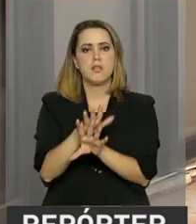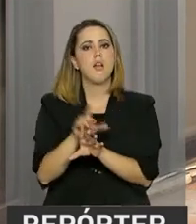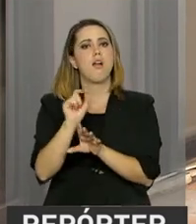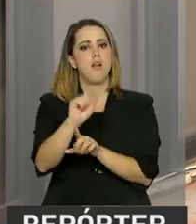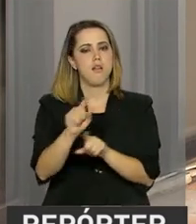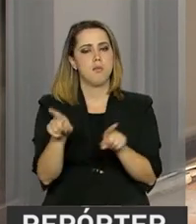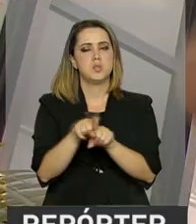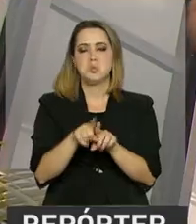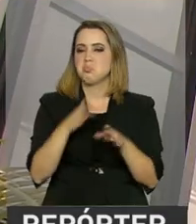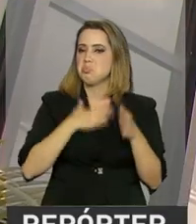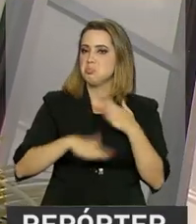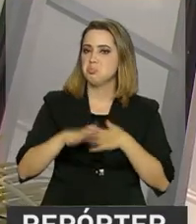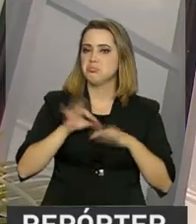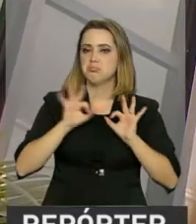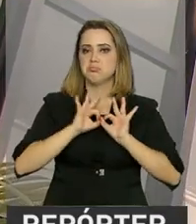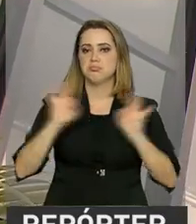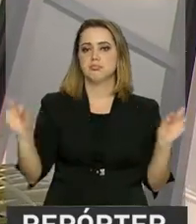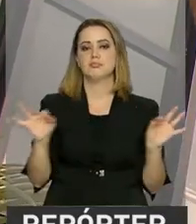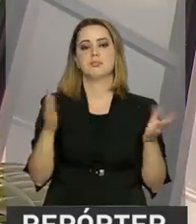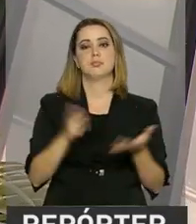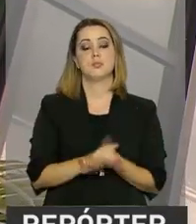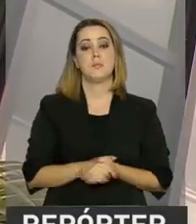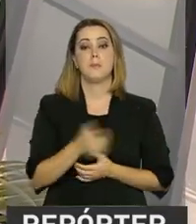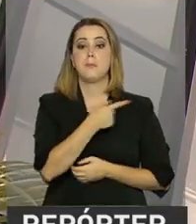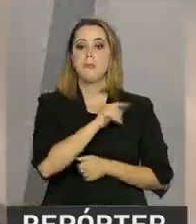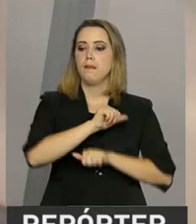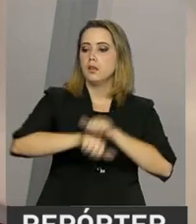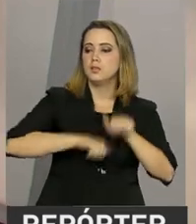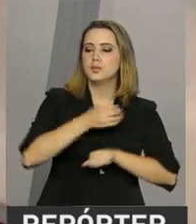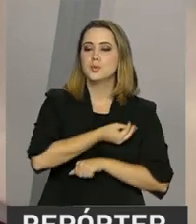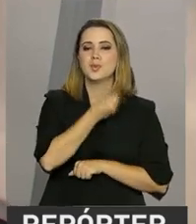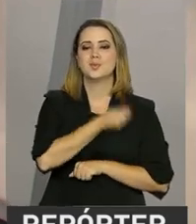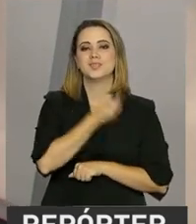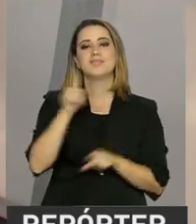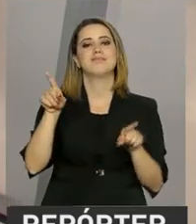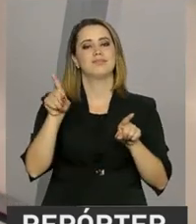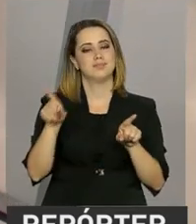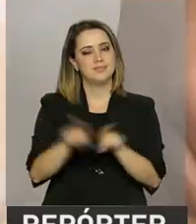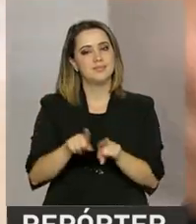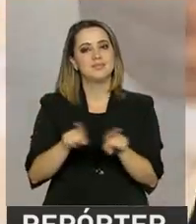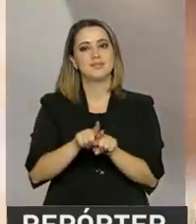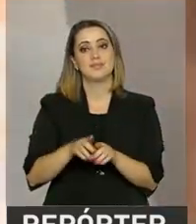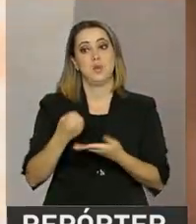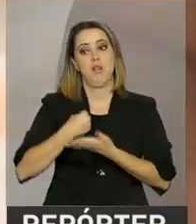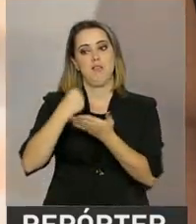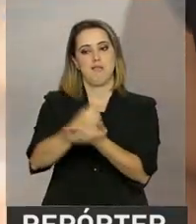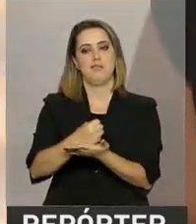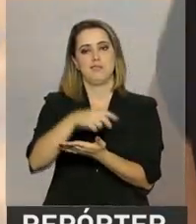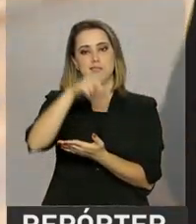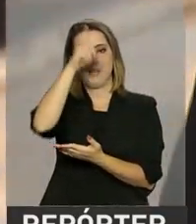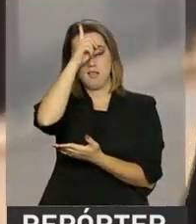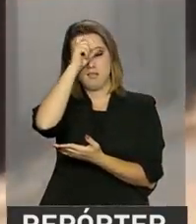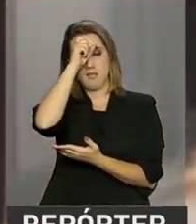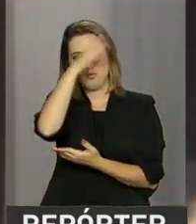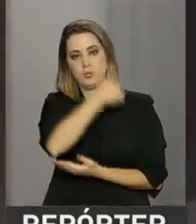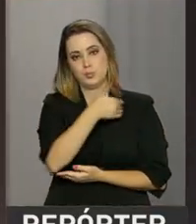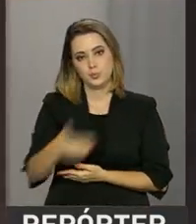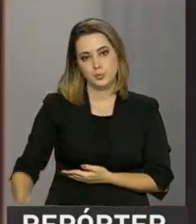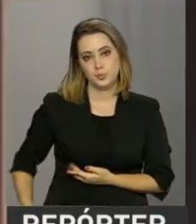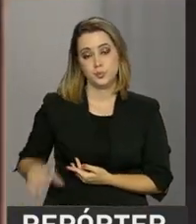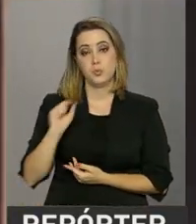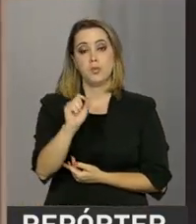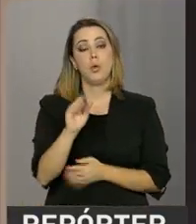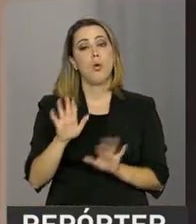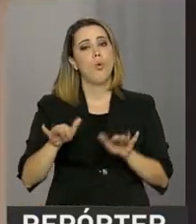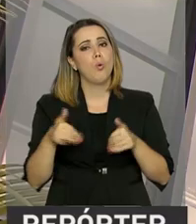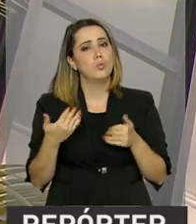muito tranquilo. A cirurgia que transformou a vida de Grace agora também está disponível no Sistema Único de Saúde. O